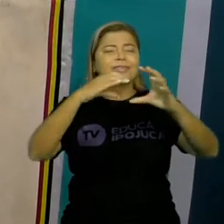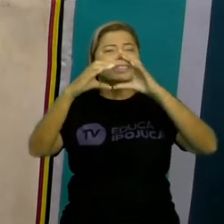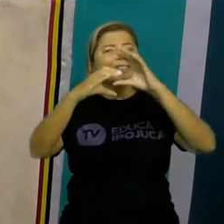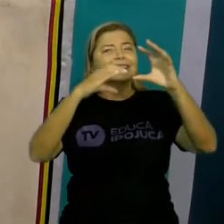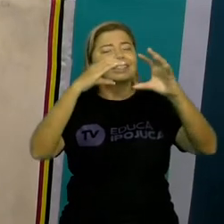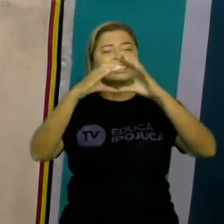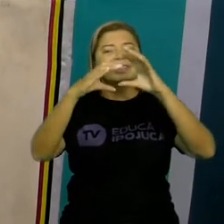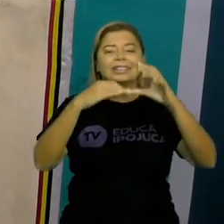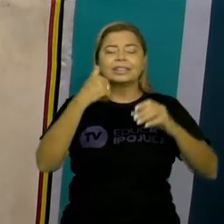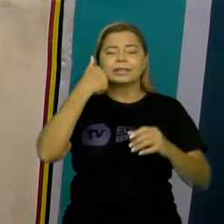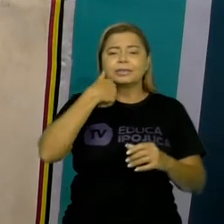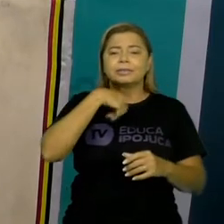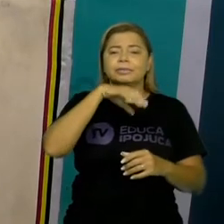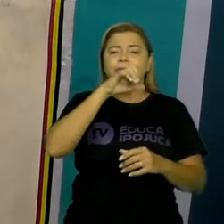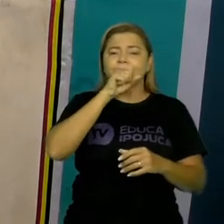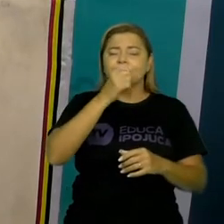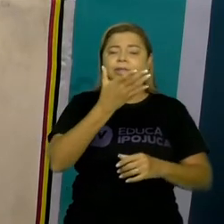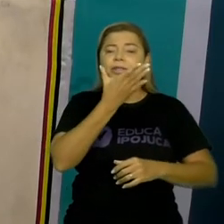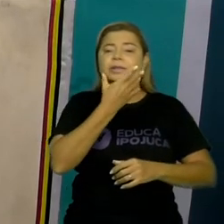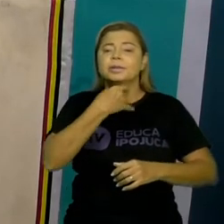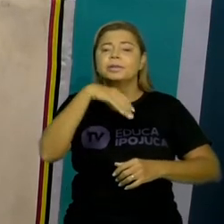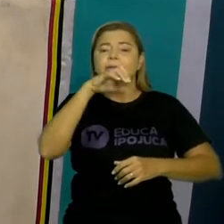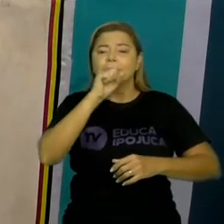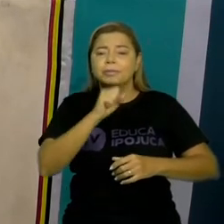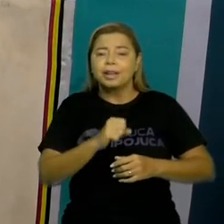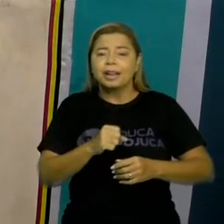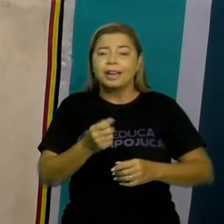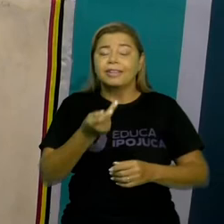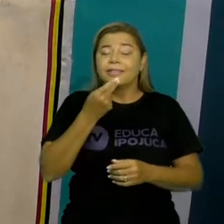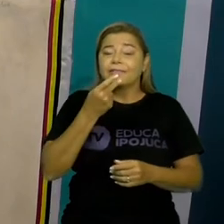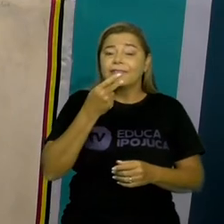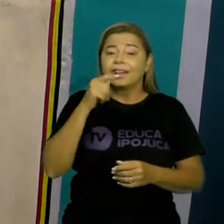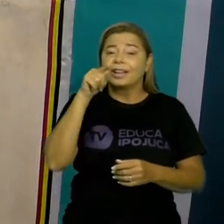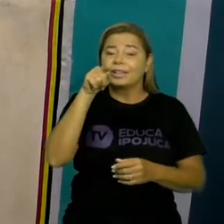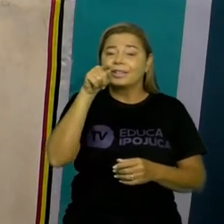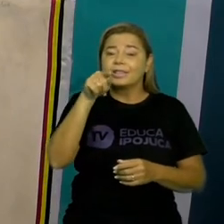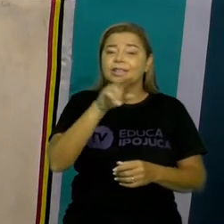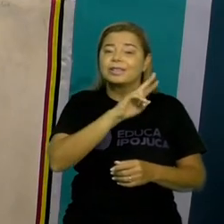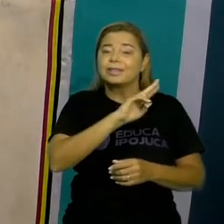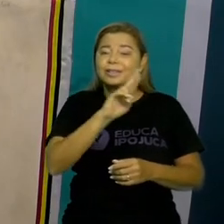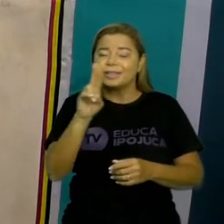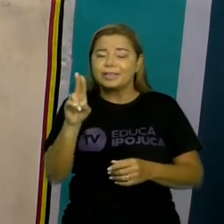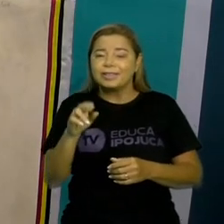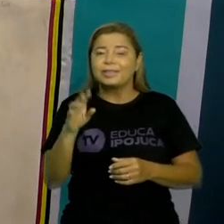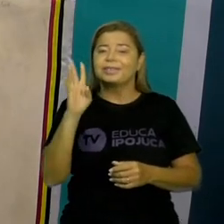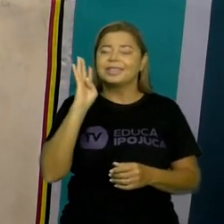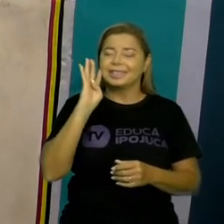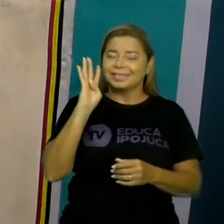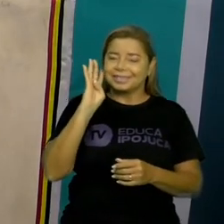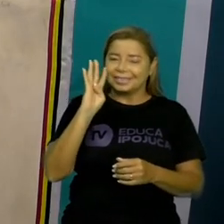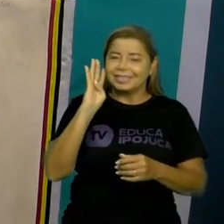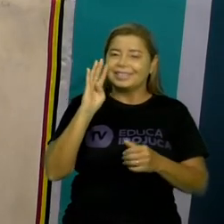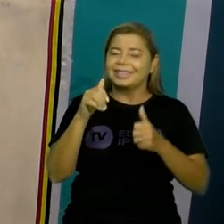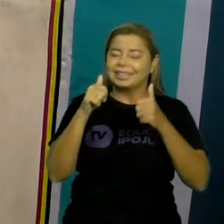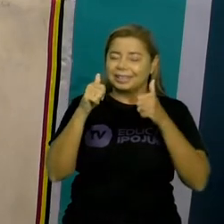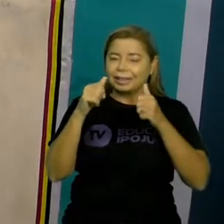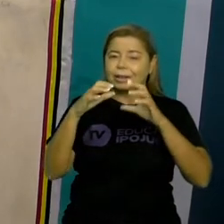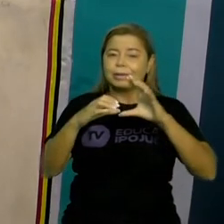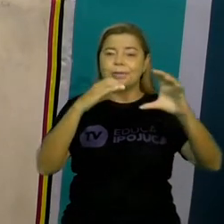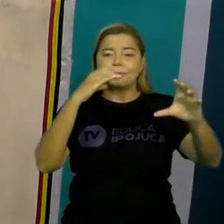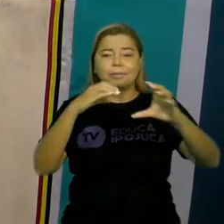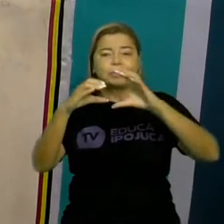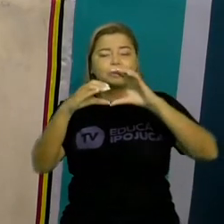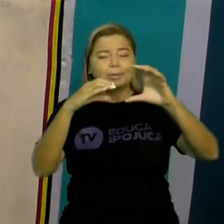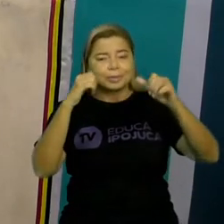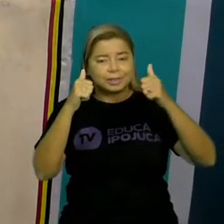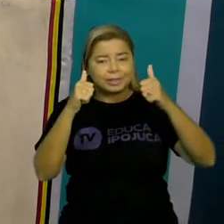para o papai, falando o nome de vocês. Legal, né? A musiquinha. Agora a tia vai